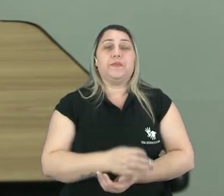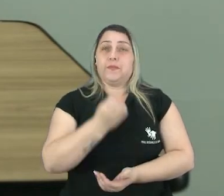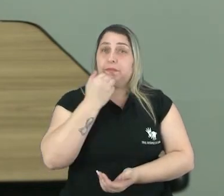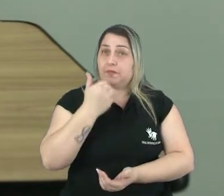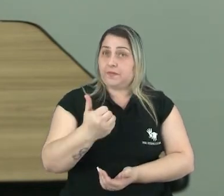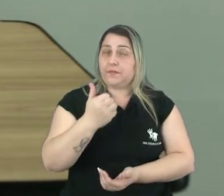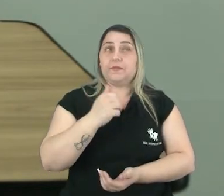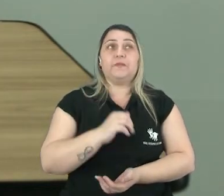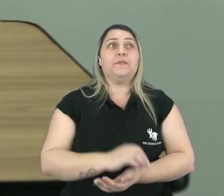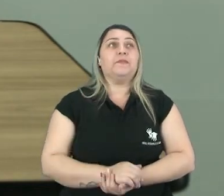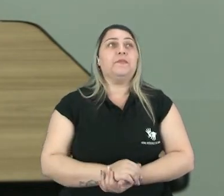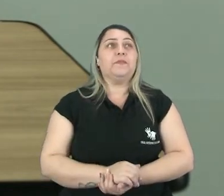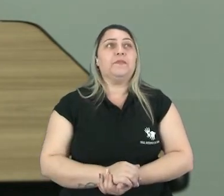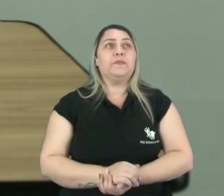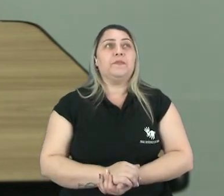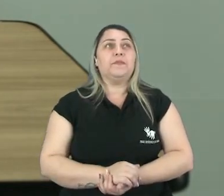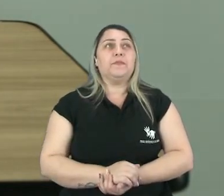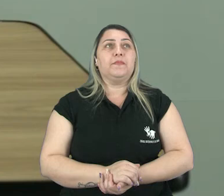Muito bem.